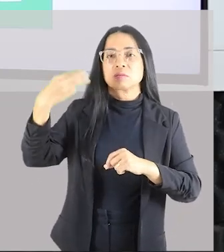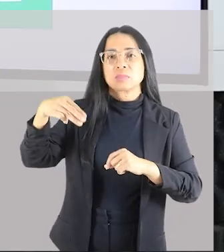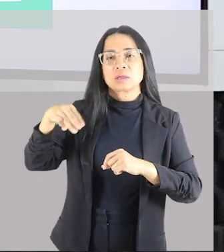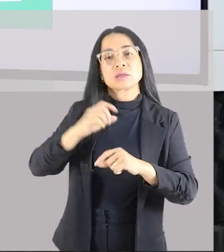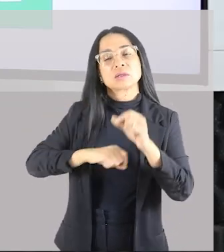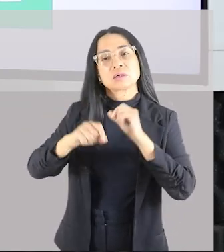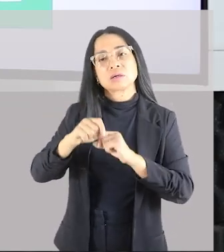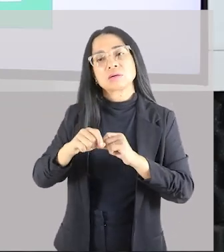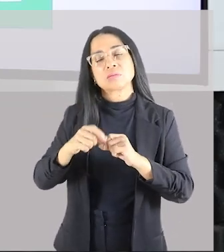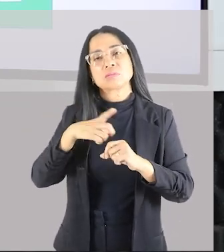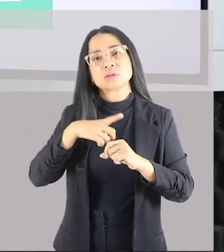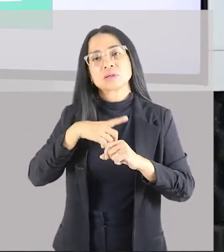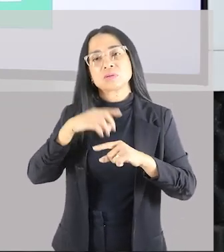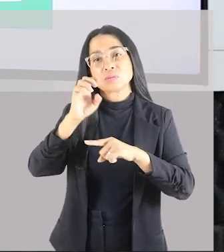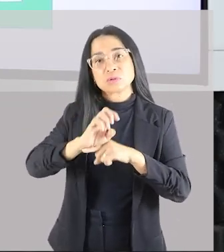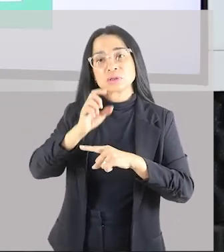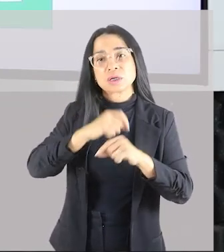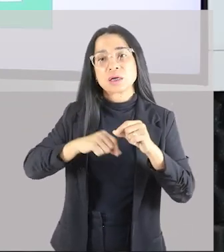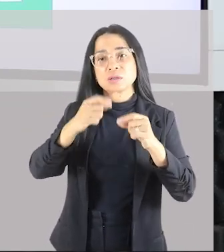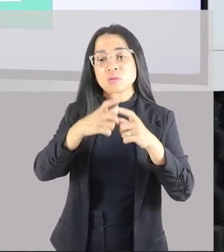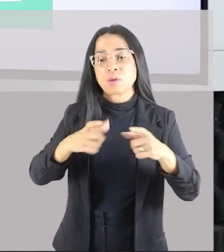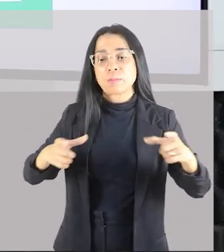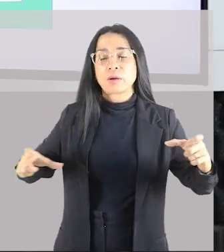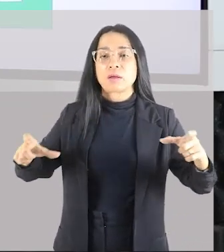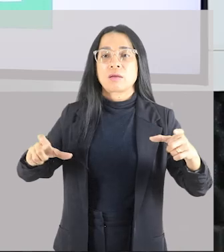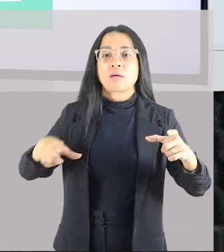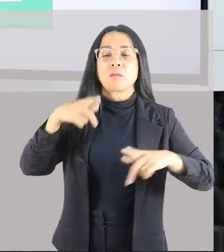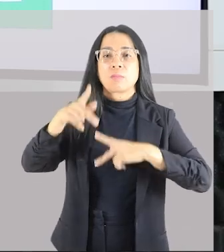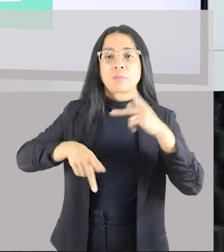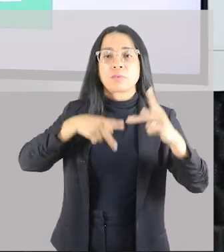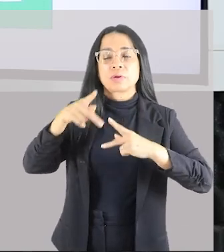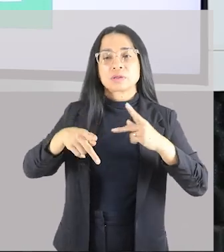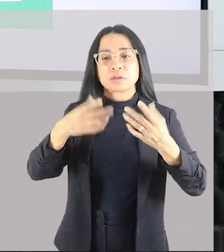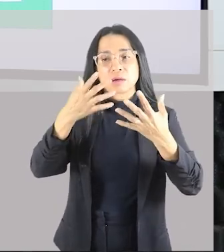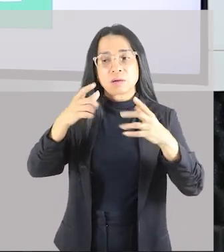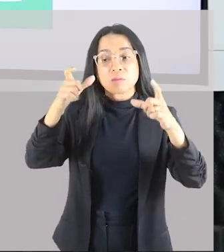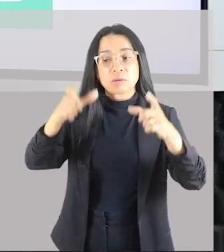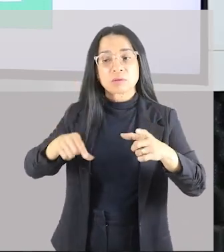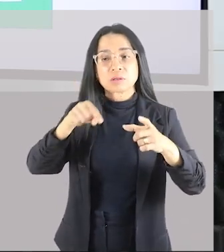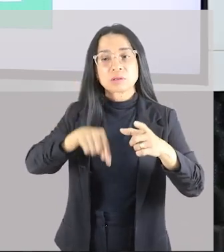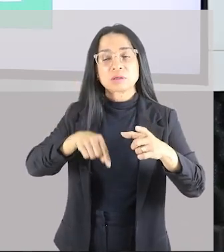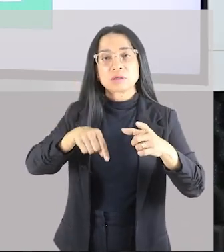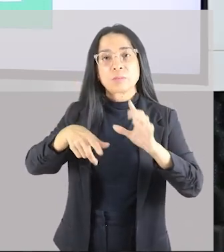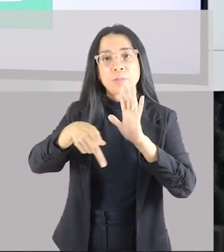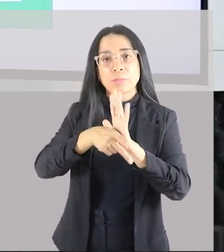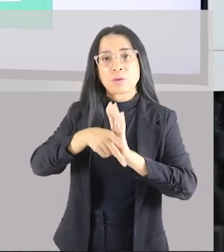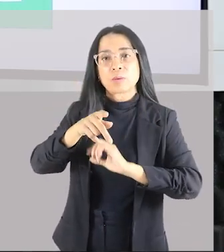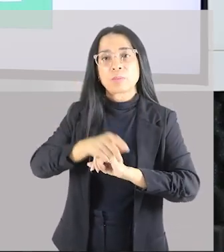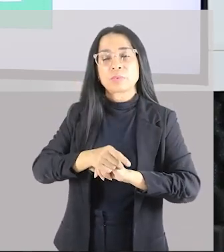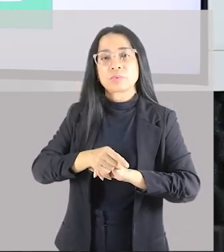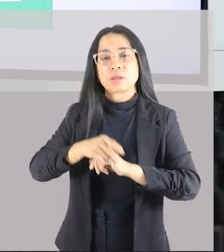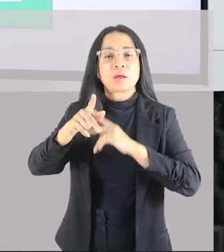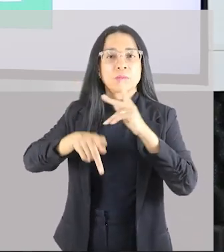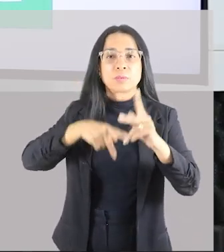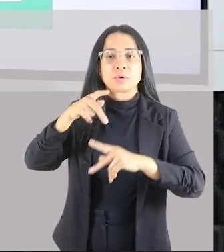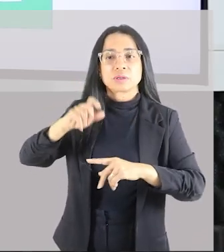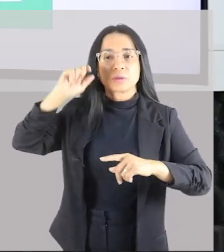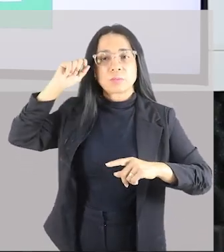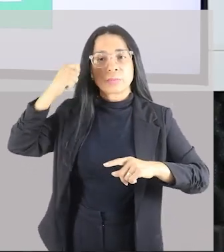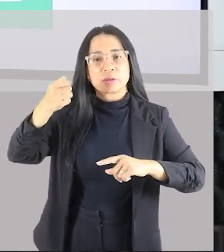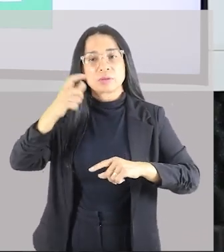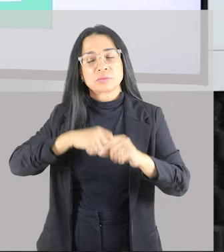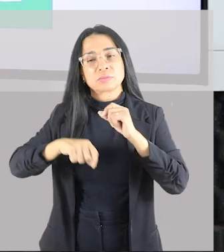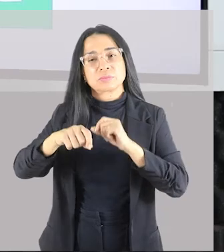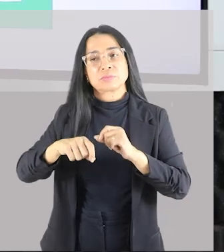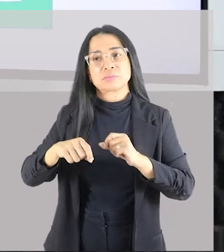Bahia, com a maior população, o maior local de recepção da população preta, das regiões de